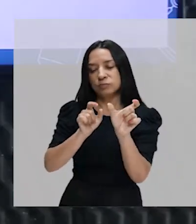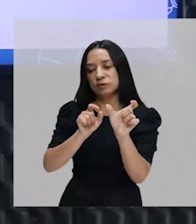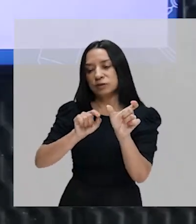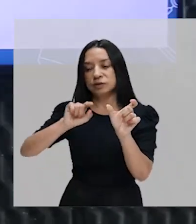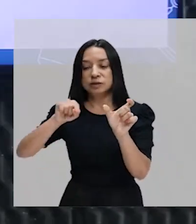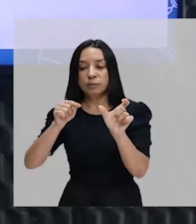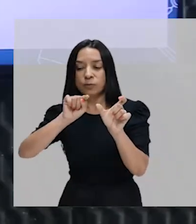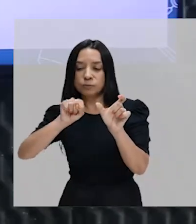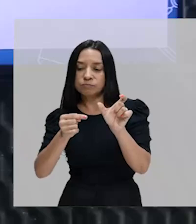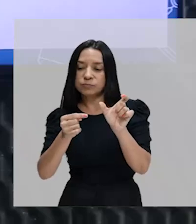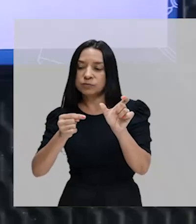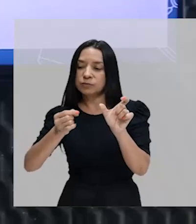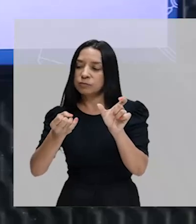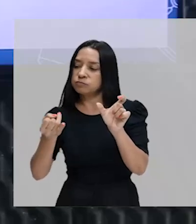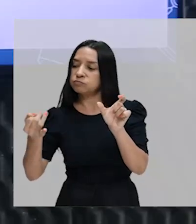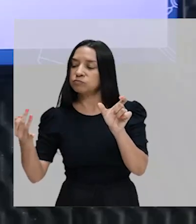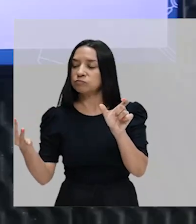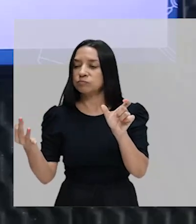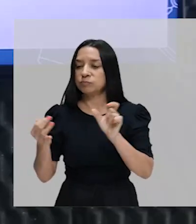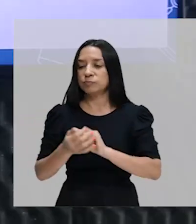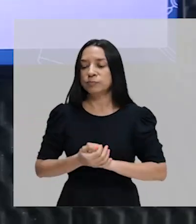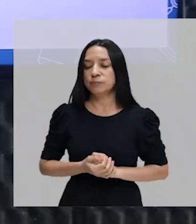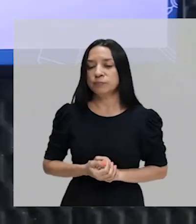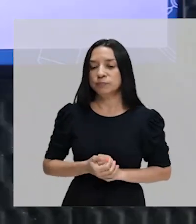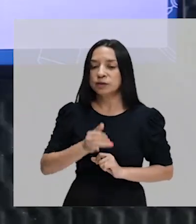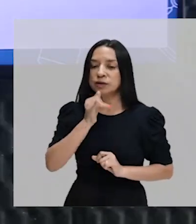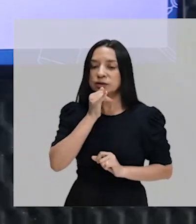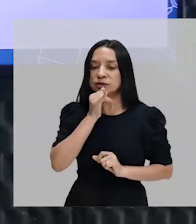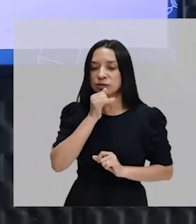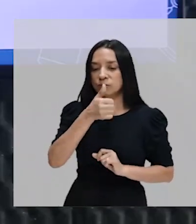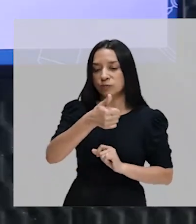período, certo? Olha aqui o exemplo.